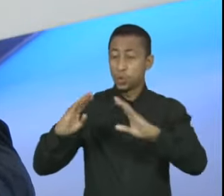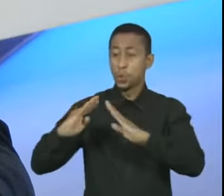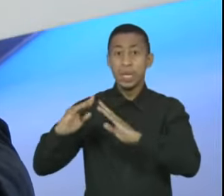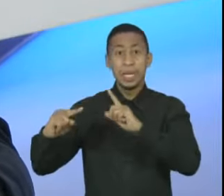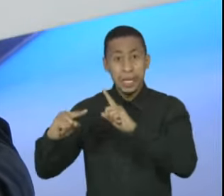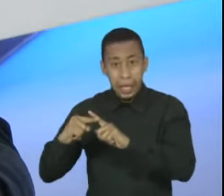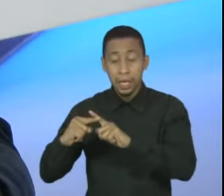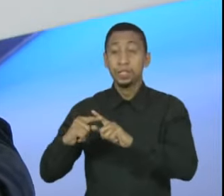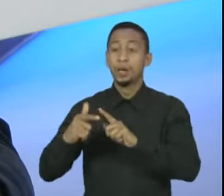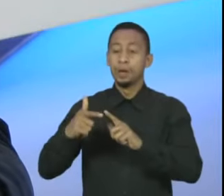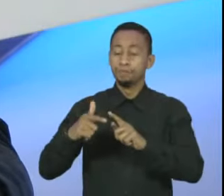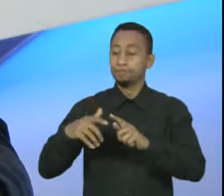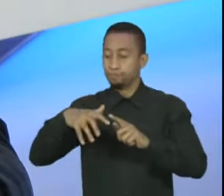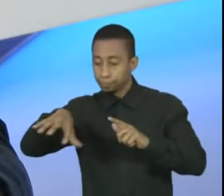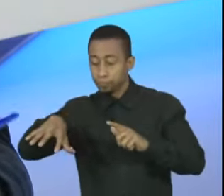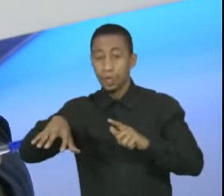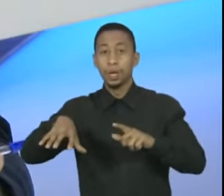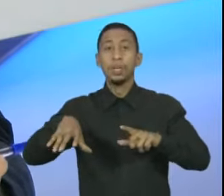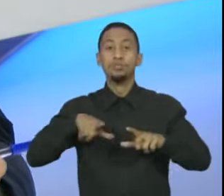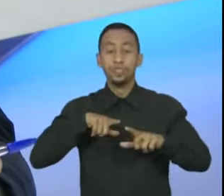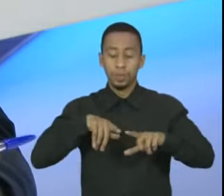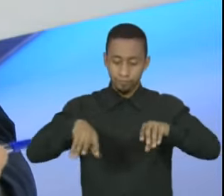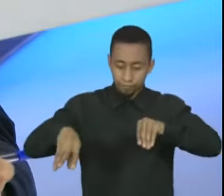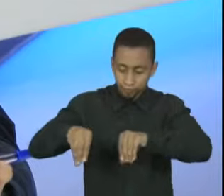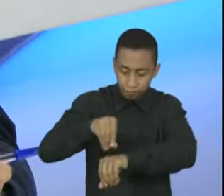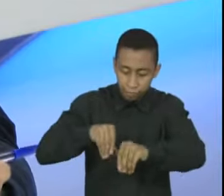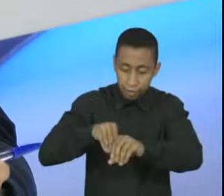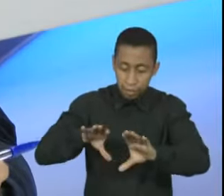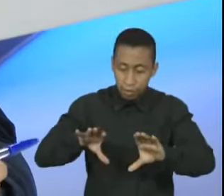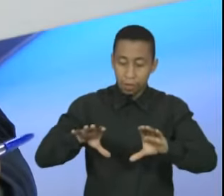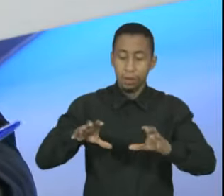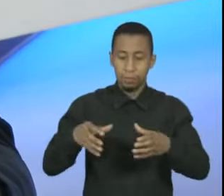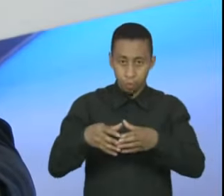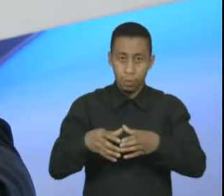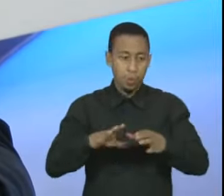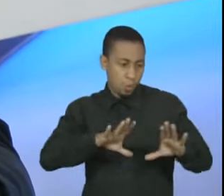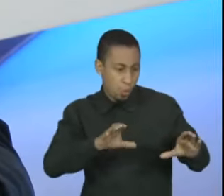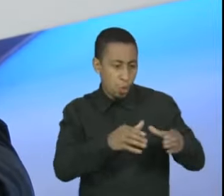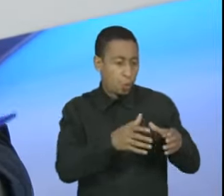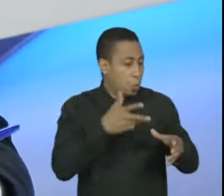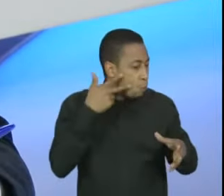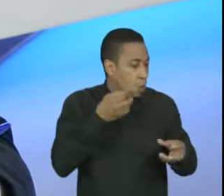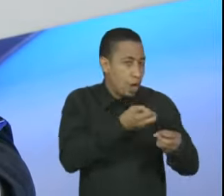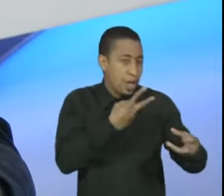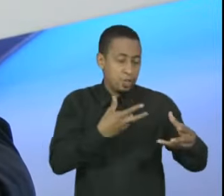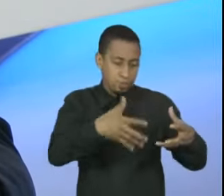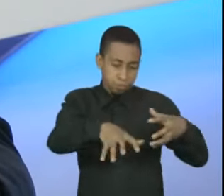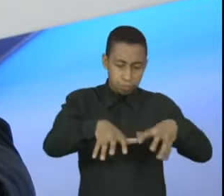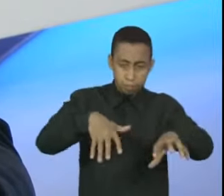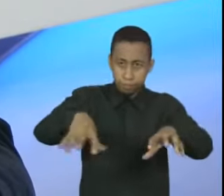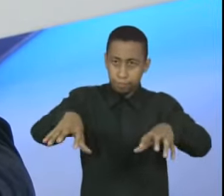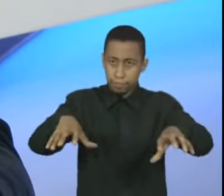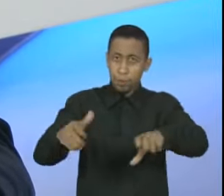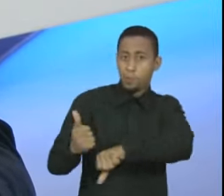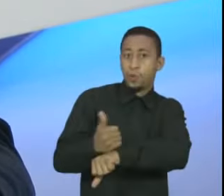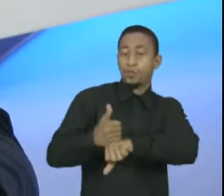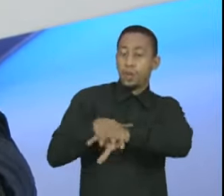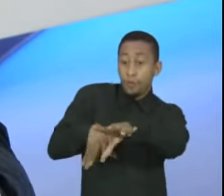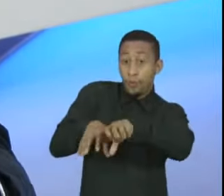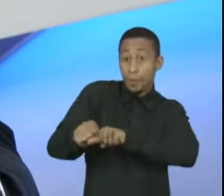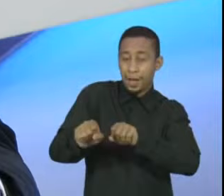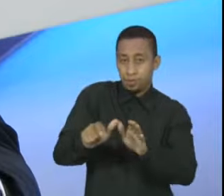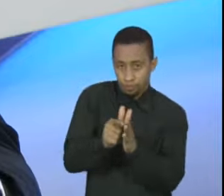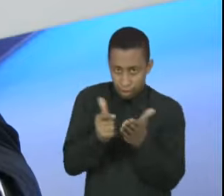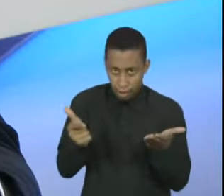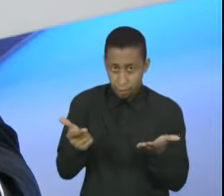Terra índio porque a CNBB tinham peso no debate público a a pergunta que eu faço ao senhor é qual é o